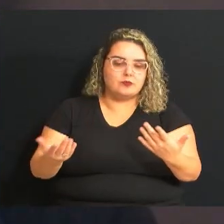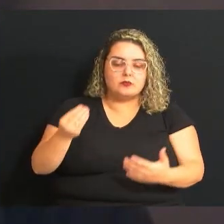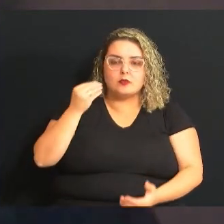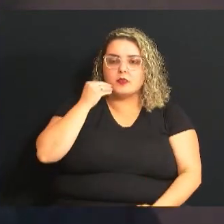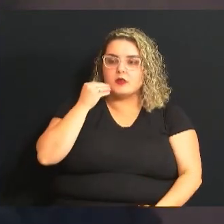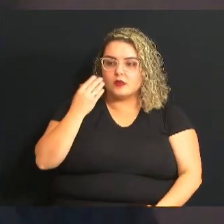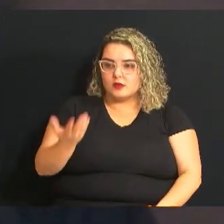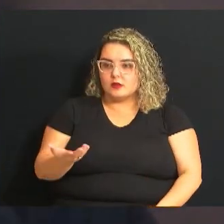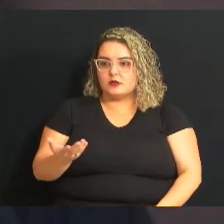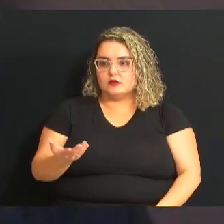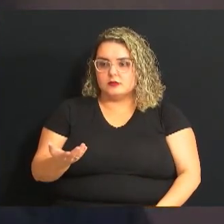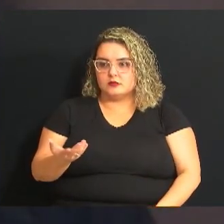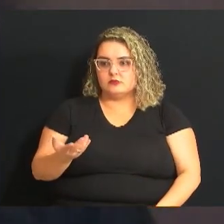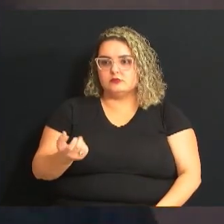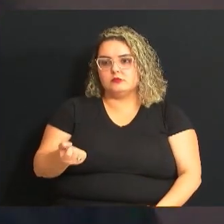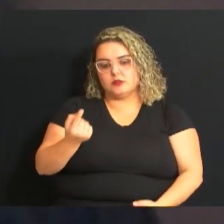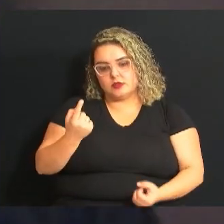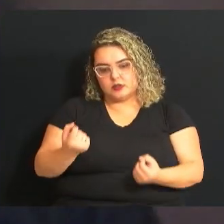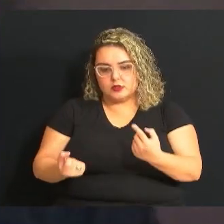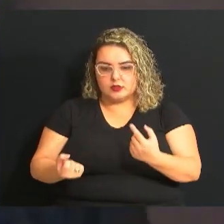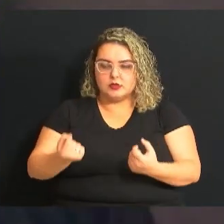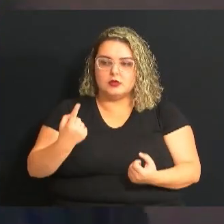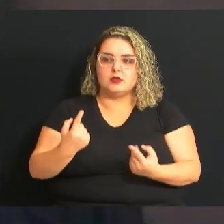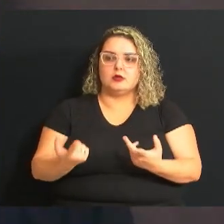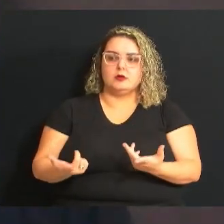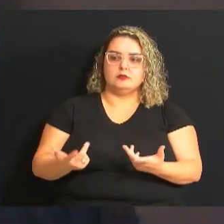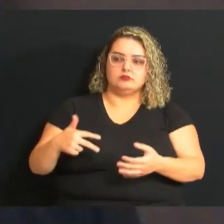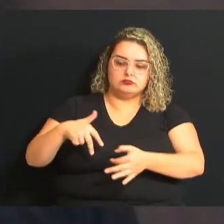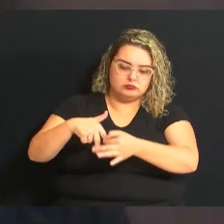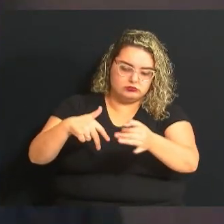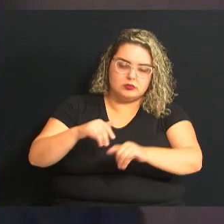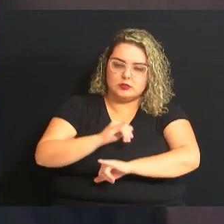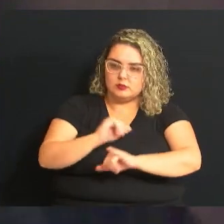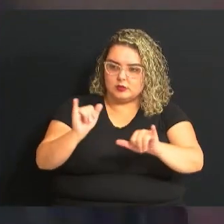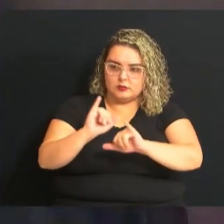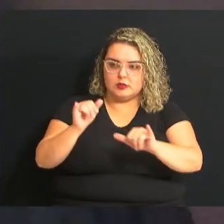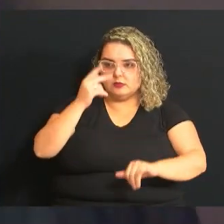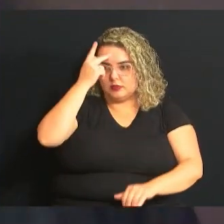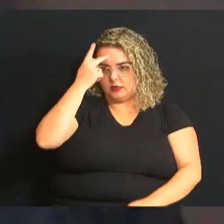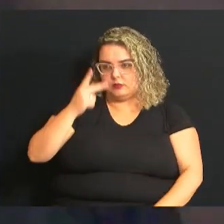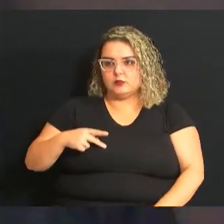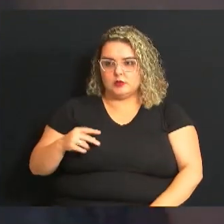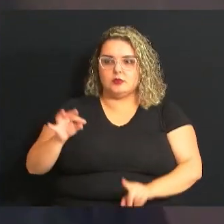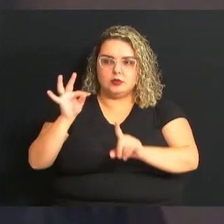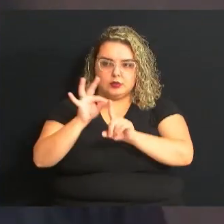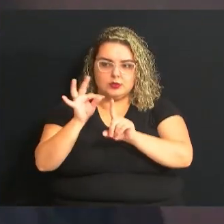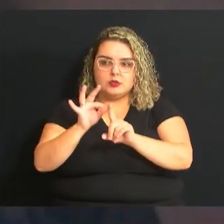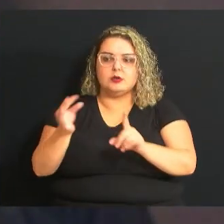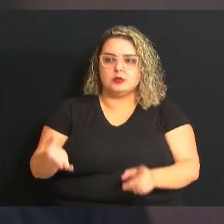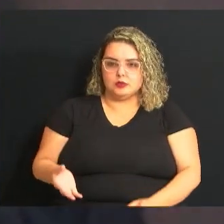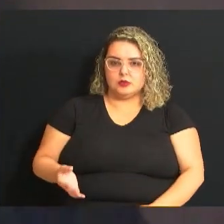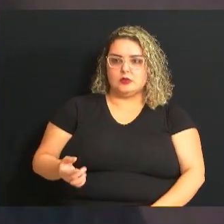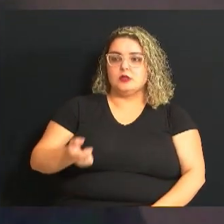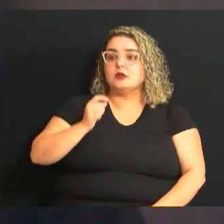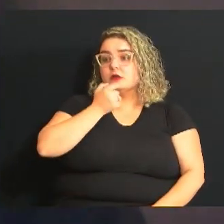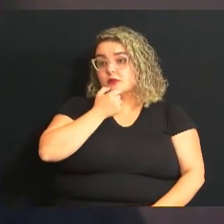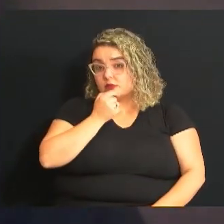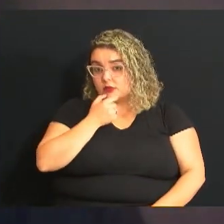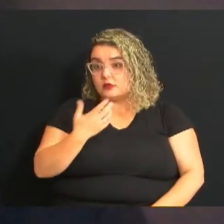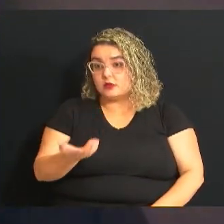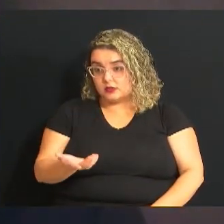última semana, por exemplo, a gente teve uma série de acontecimentos, né, a gente viu a Rússia tirando alguns moradores ucranianos de uma das cidades,